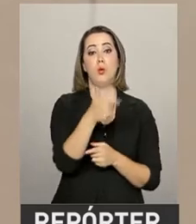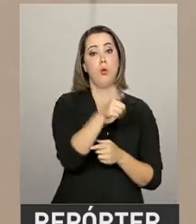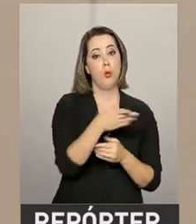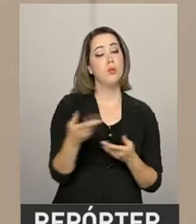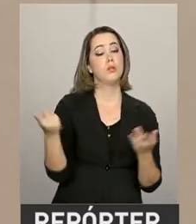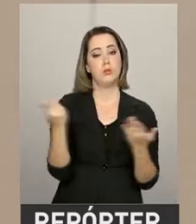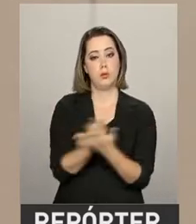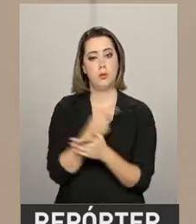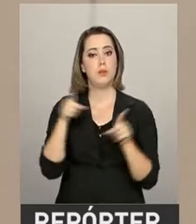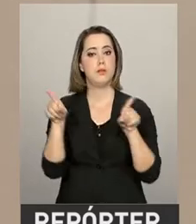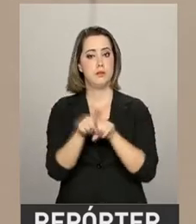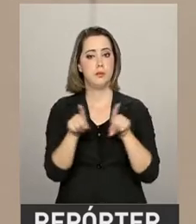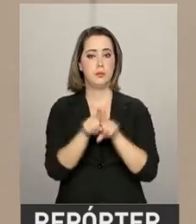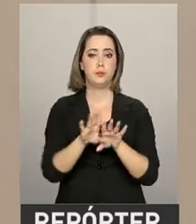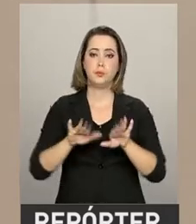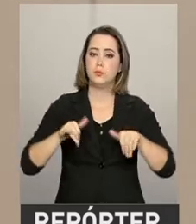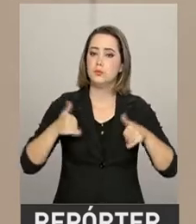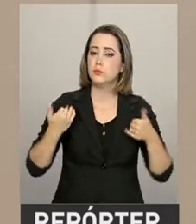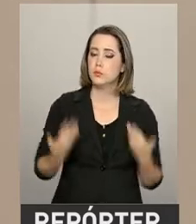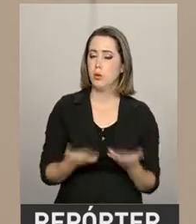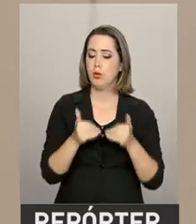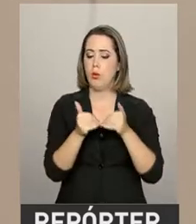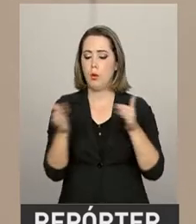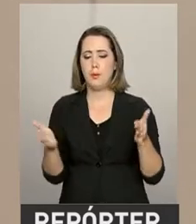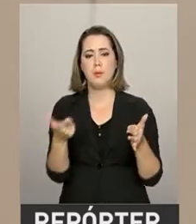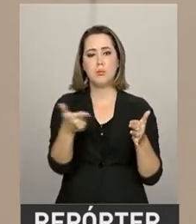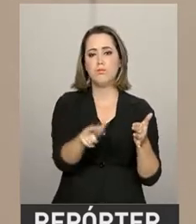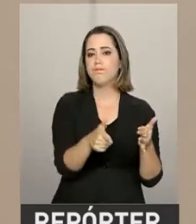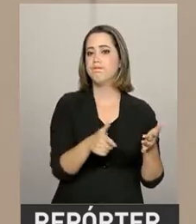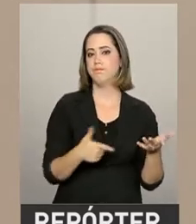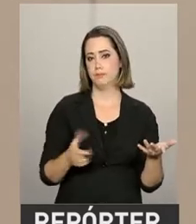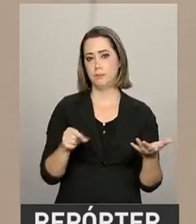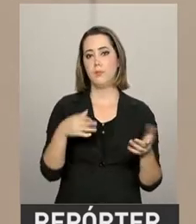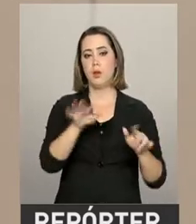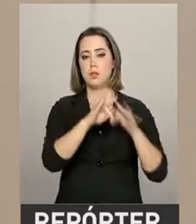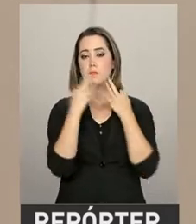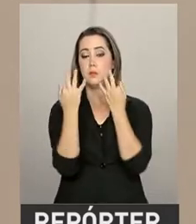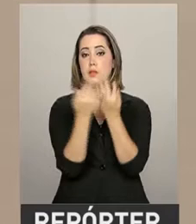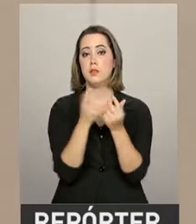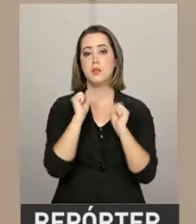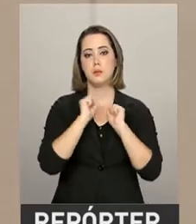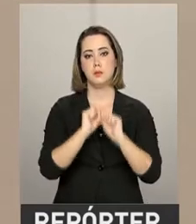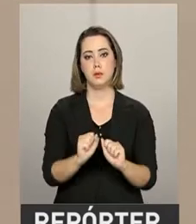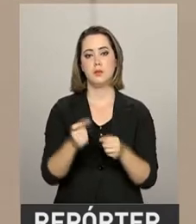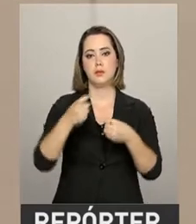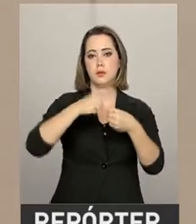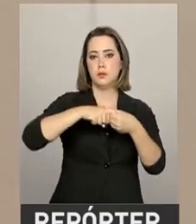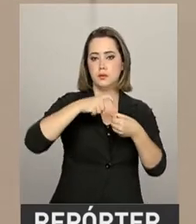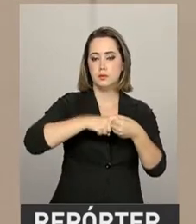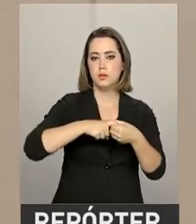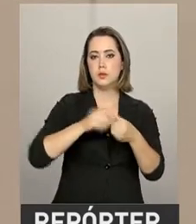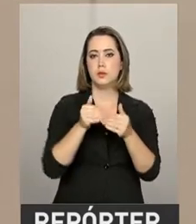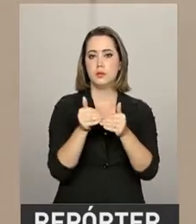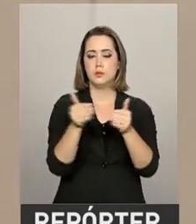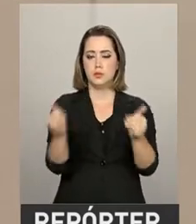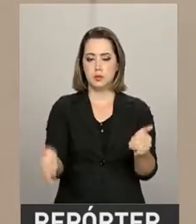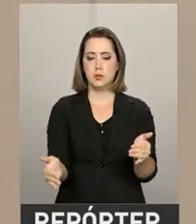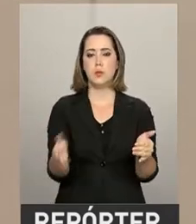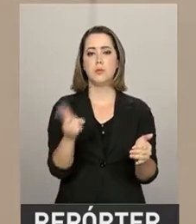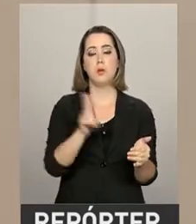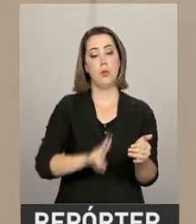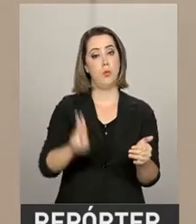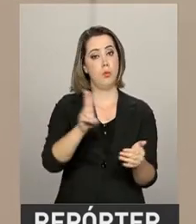virão. De modo a abrir espaço para que as famílias voltem a ampliar o seu